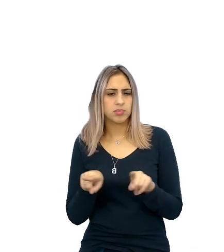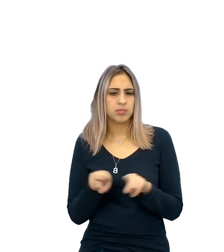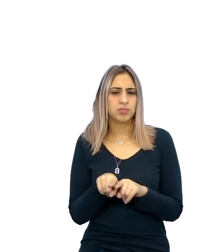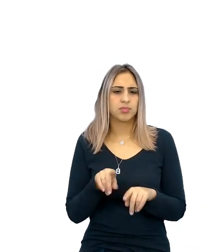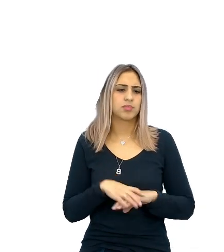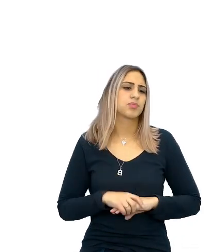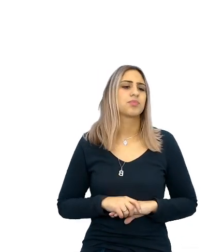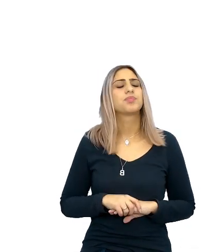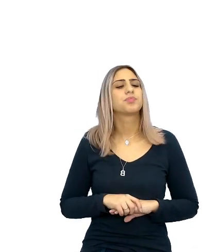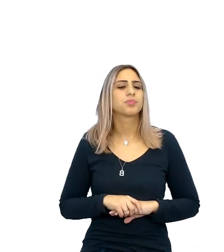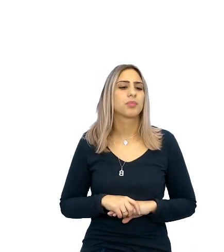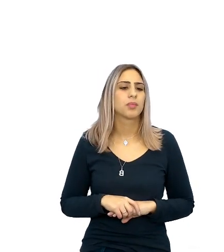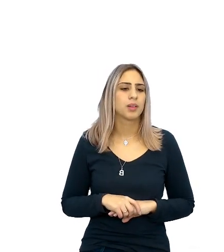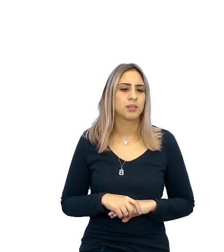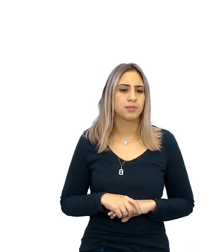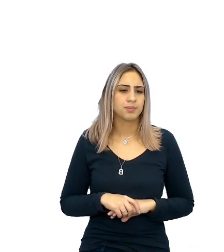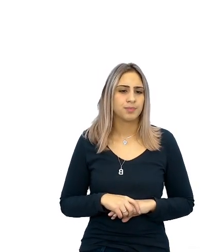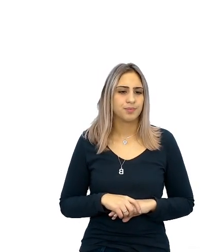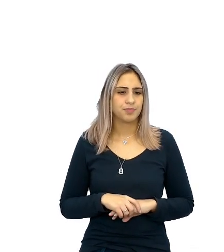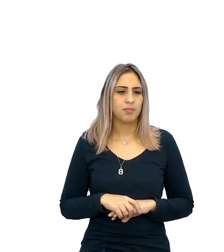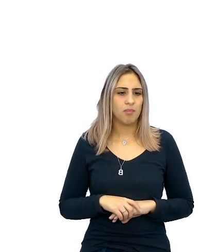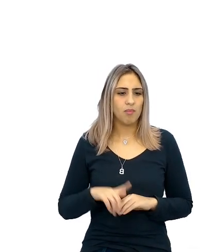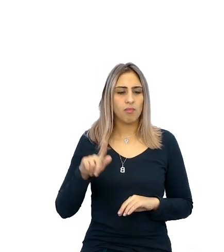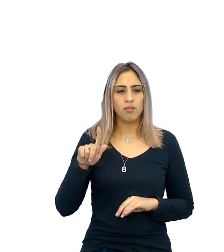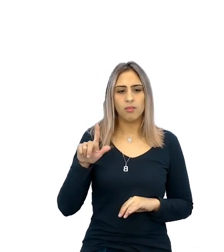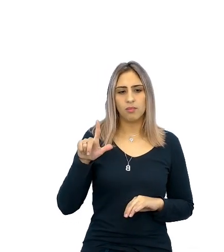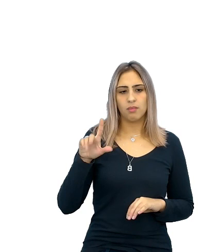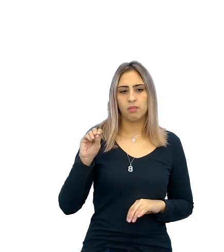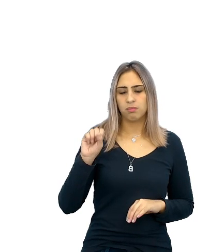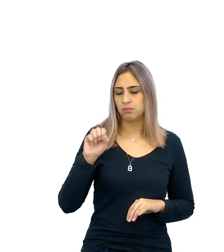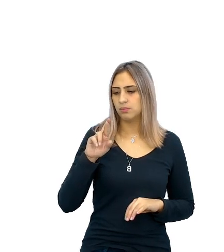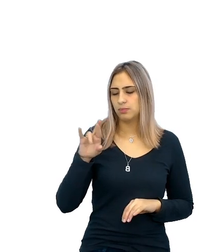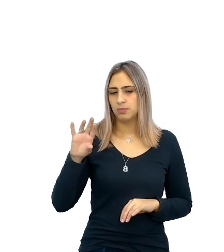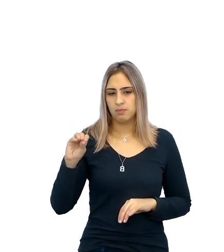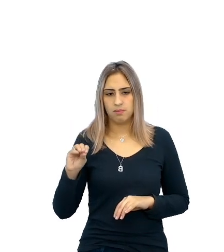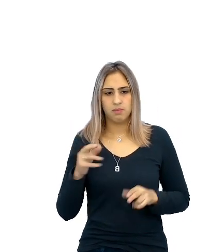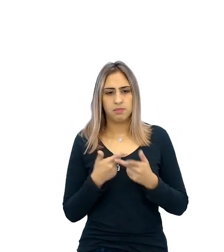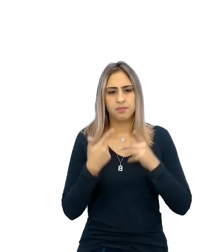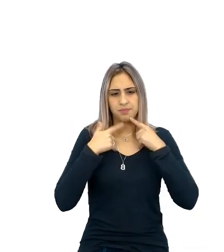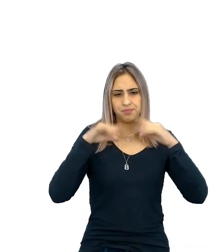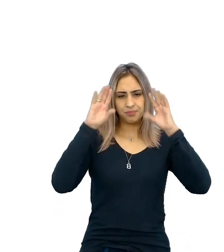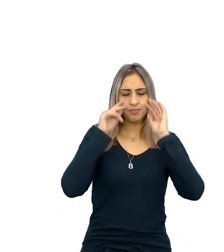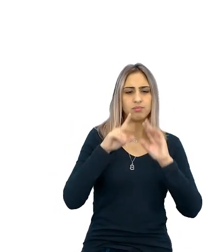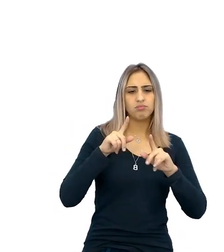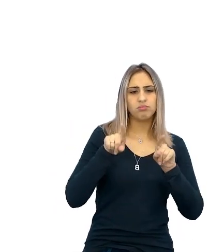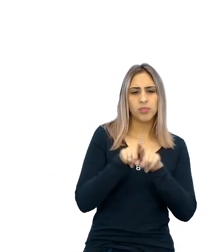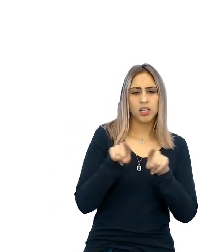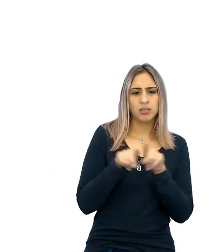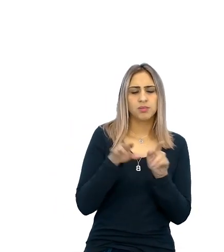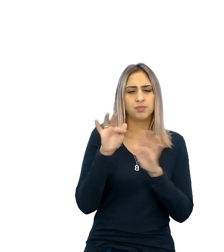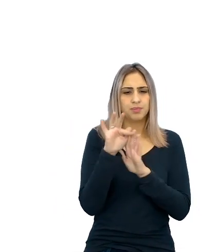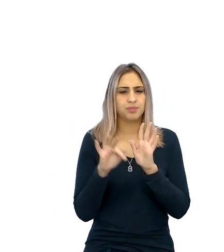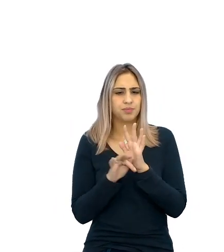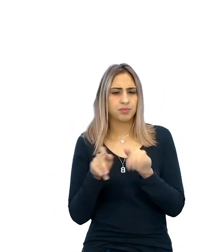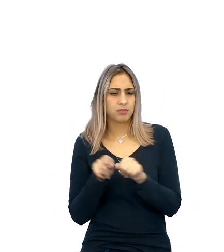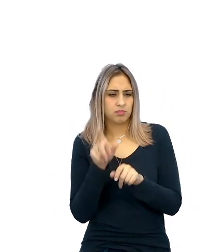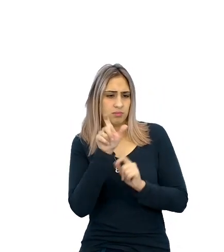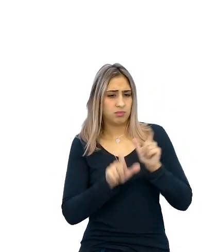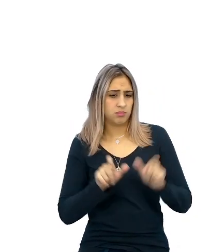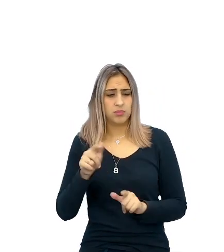em um artigo científico para a construção de um glossário a partir de elementos linguísticos do texto. Eles vão analisar, então,